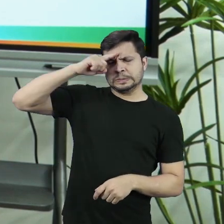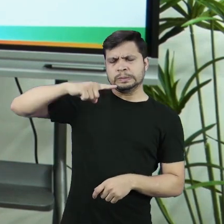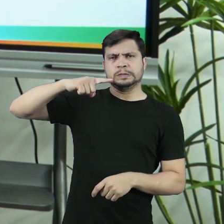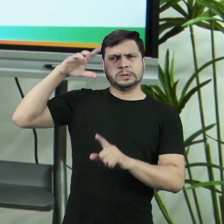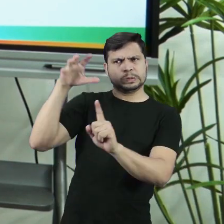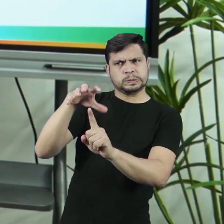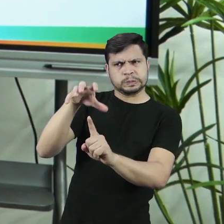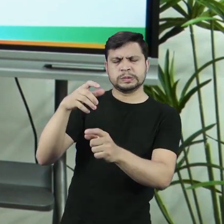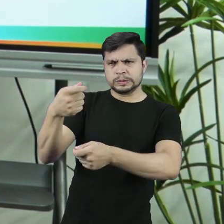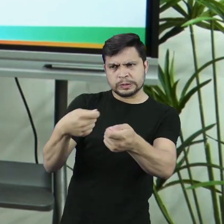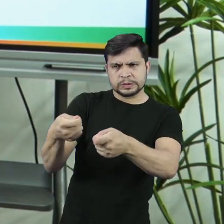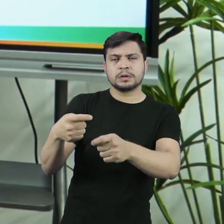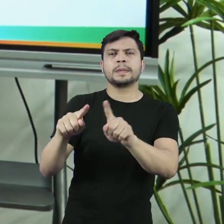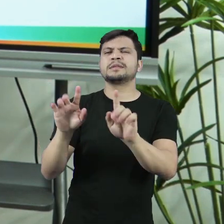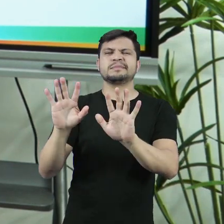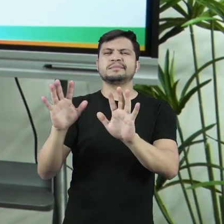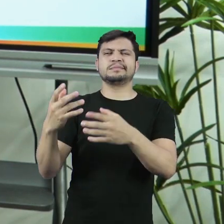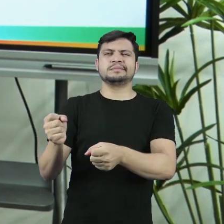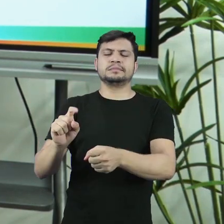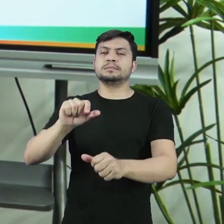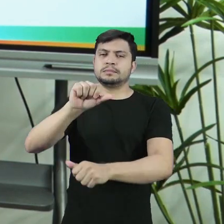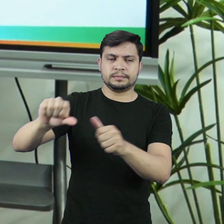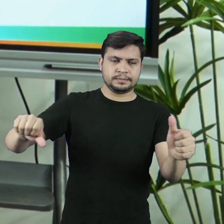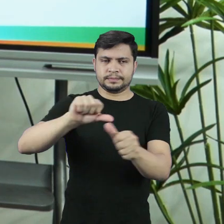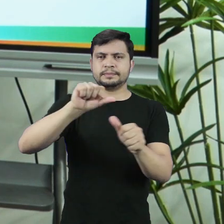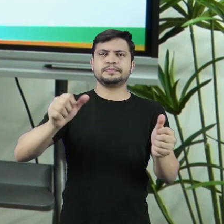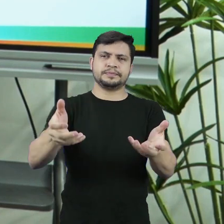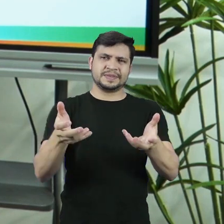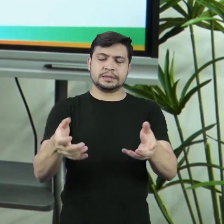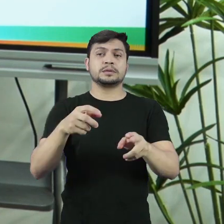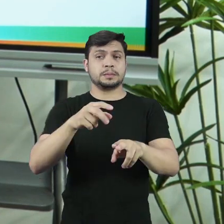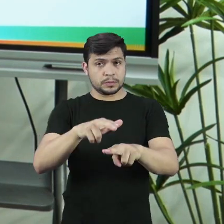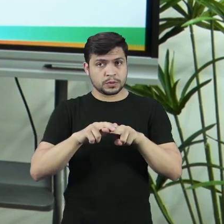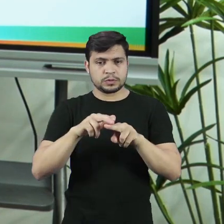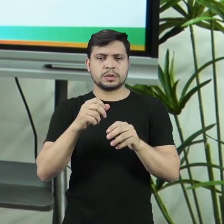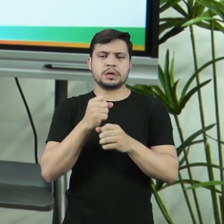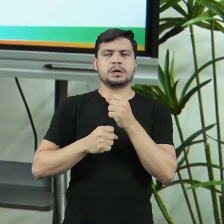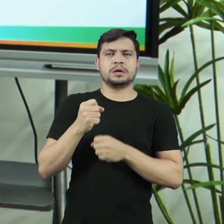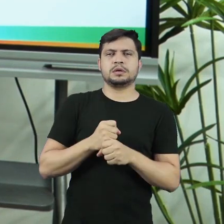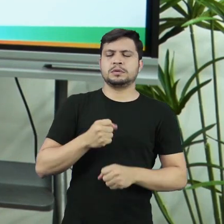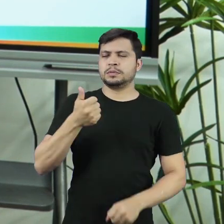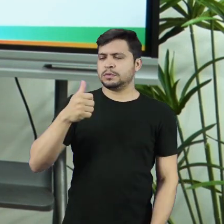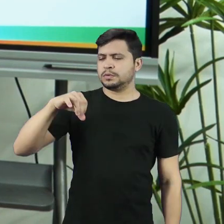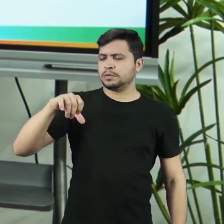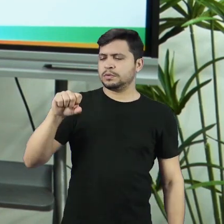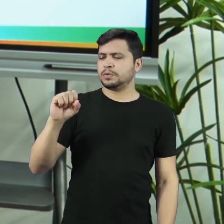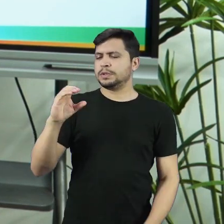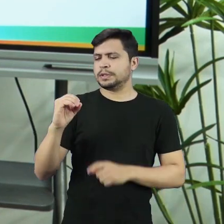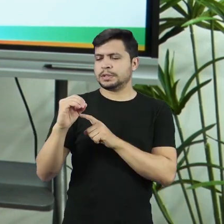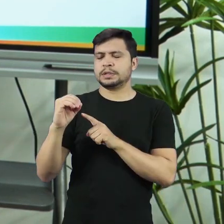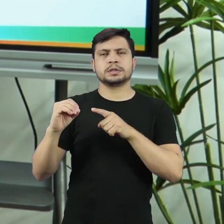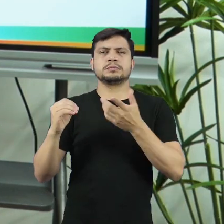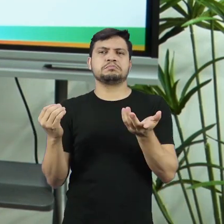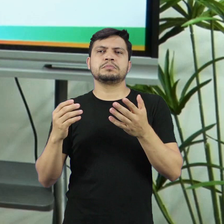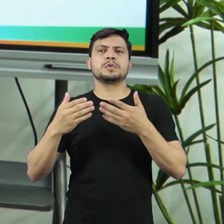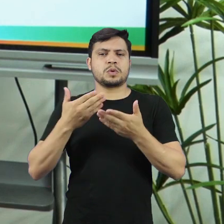iminente invasão comunista que aconteceria no Brasil. Então, na década de 80, a ditadura começa a abrir-se temporariamente,